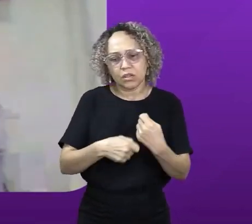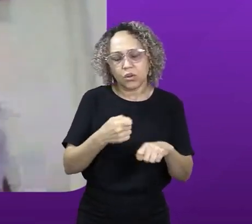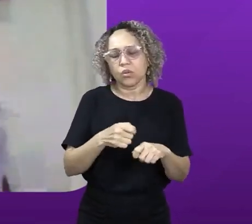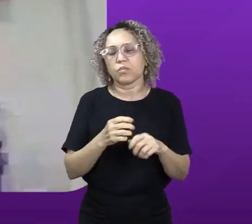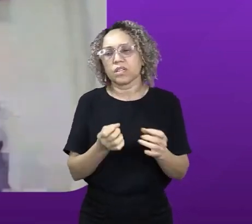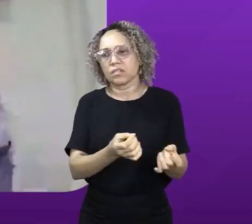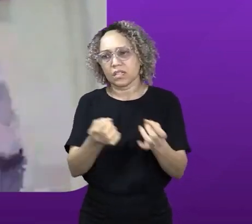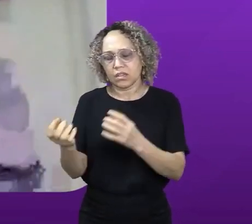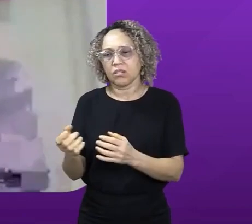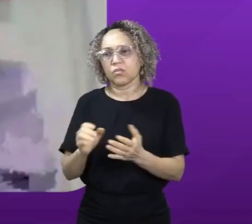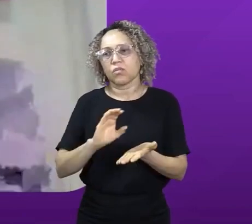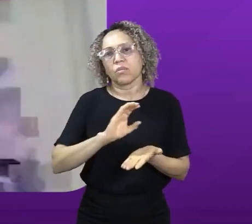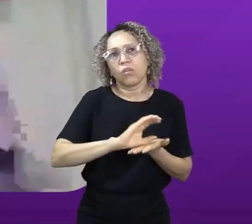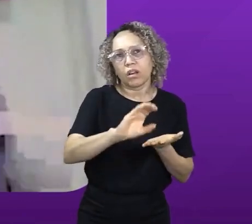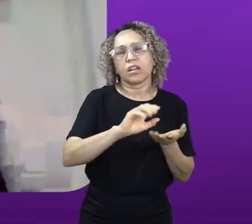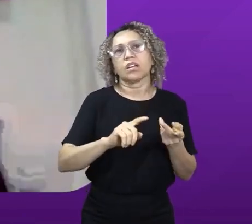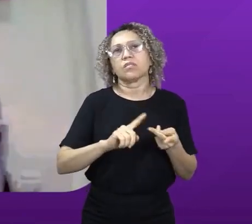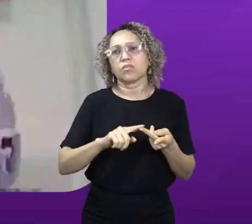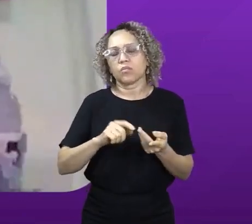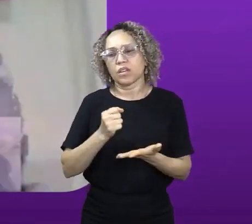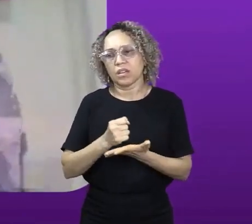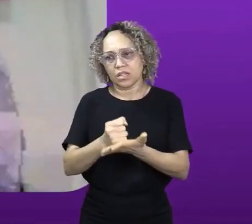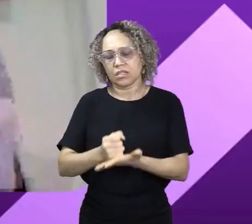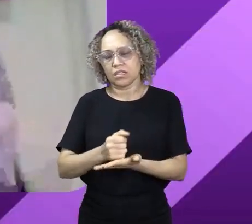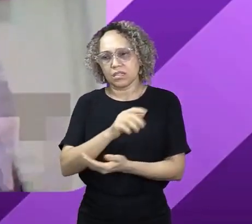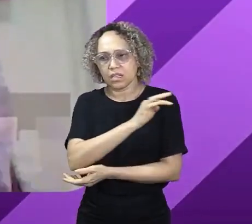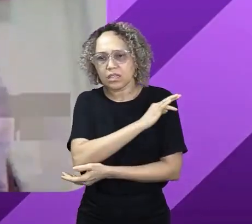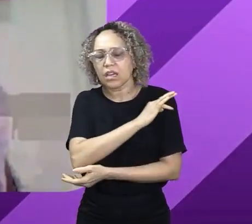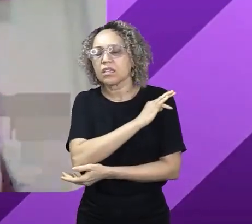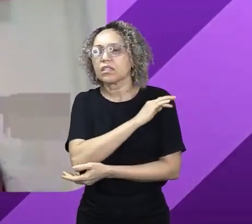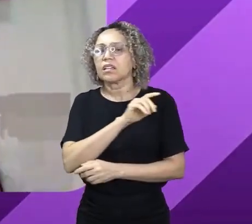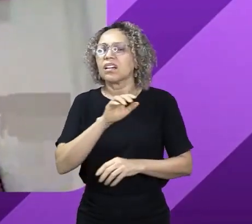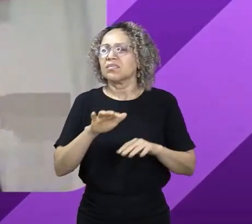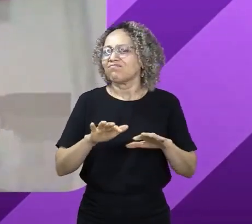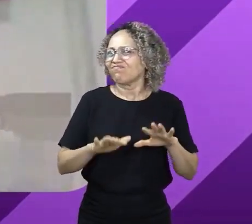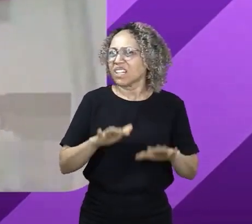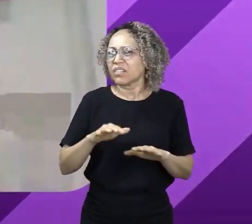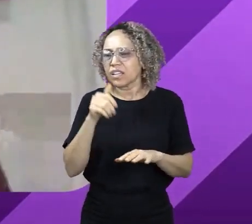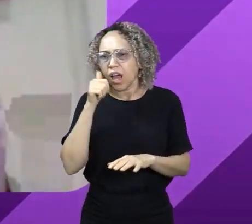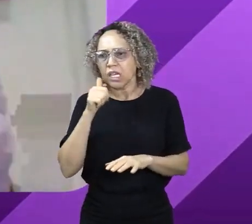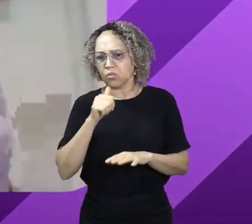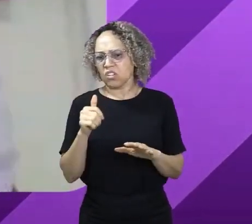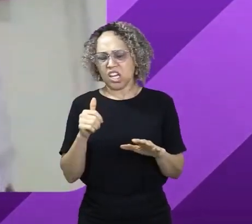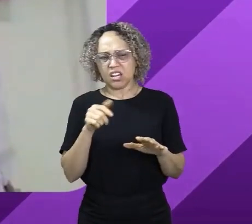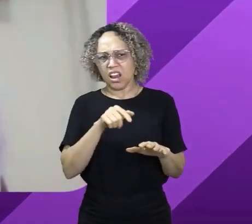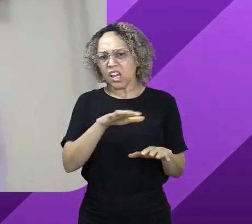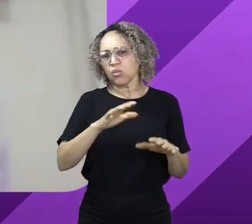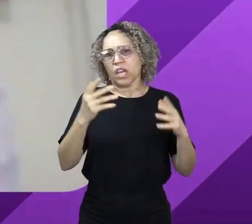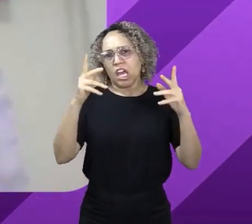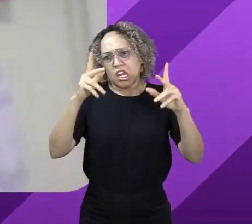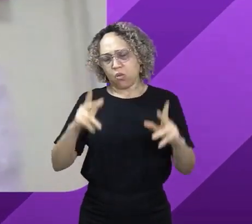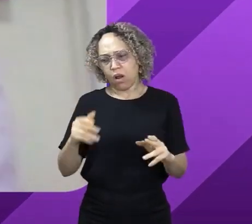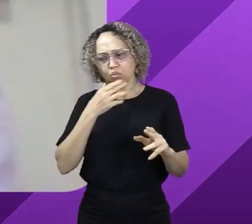como é o crédito, como é a assistência técnica, que muitas vezes as mulheres não querem o mesmo que os homens querem. Elas